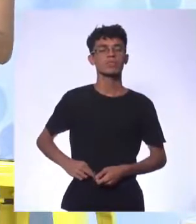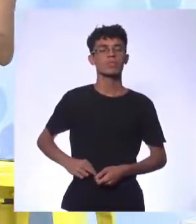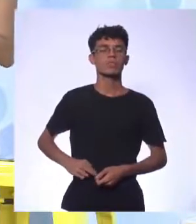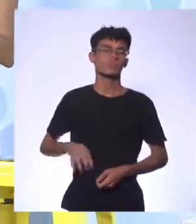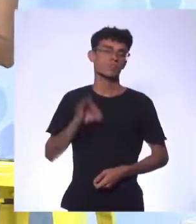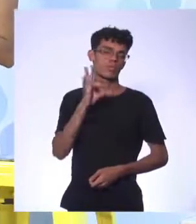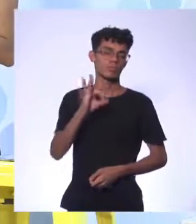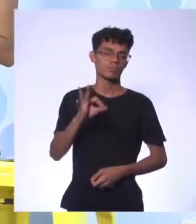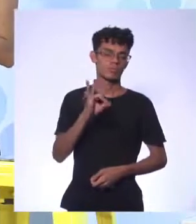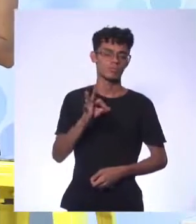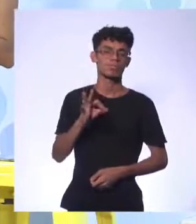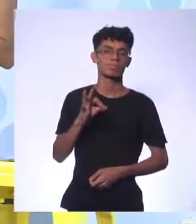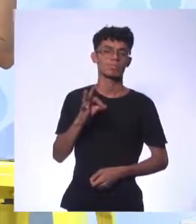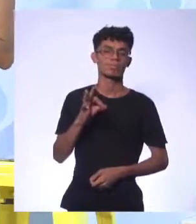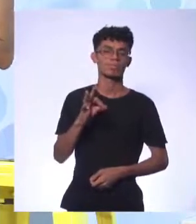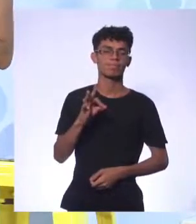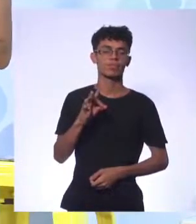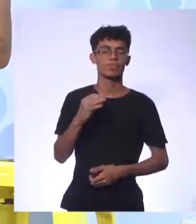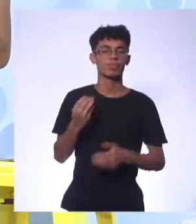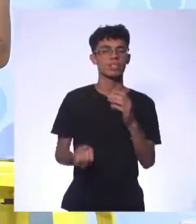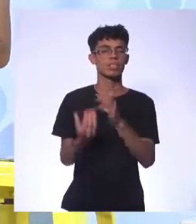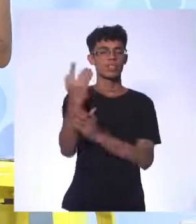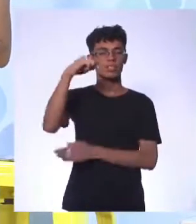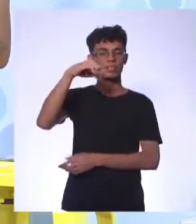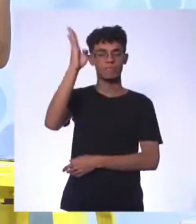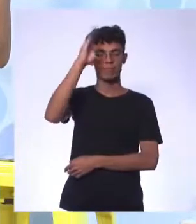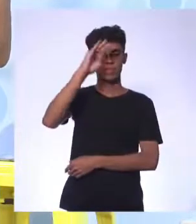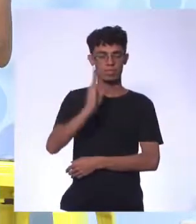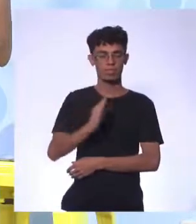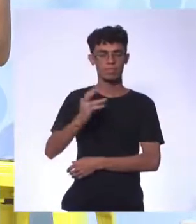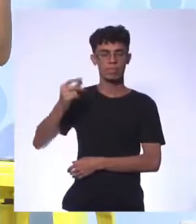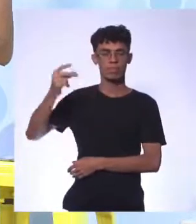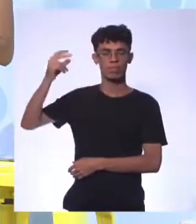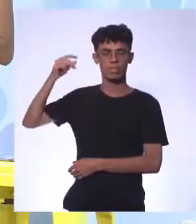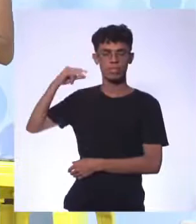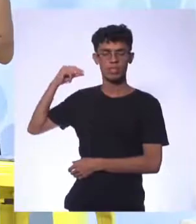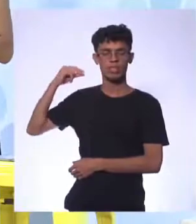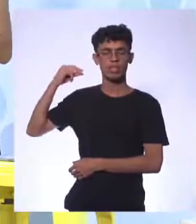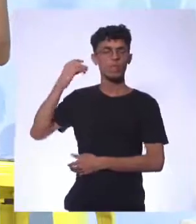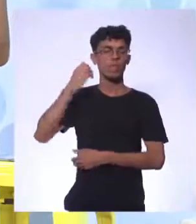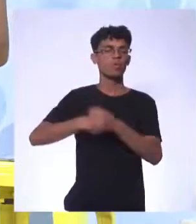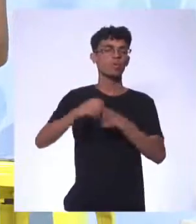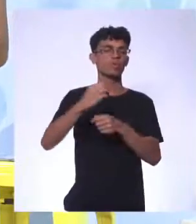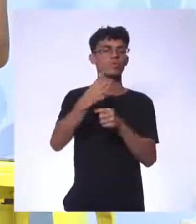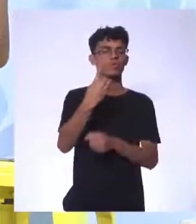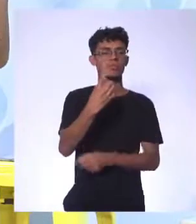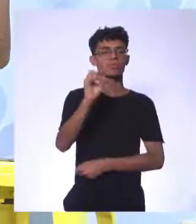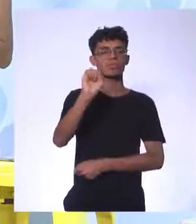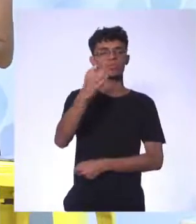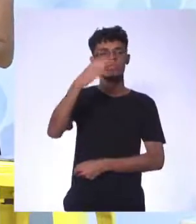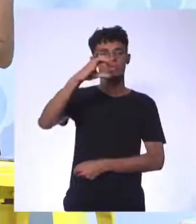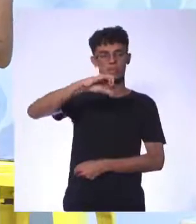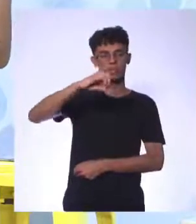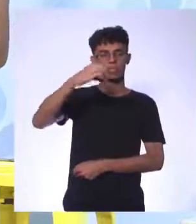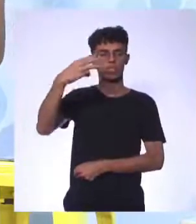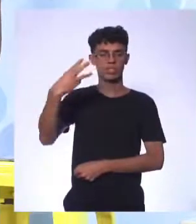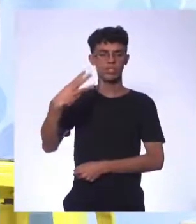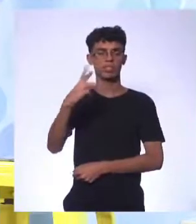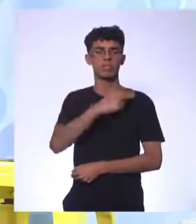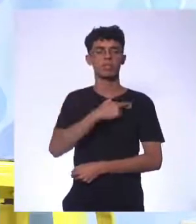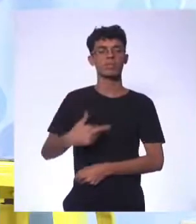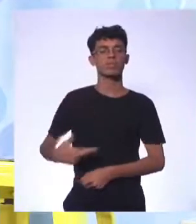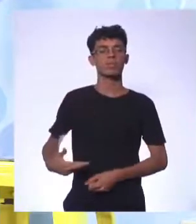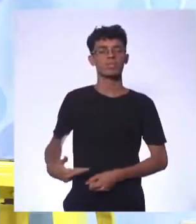essa recém-implantada no Brasil, aí, já que essas obras são de 1893 e a República foi proclamada